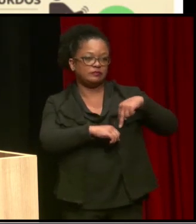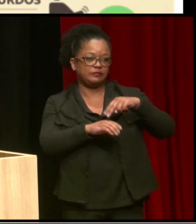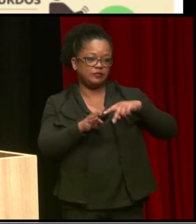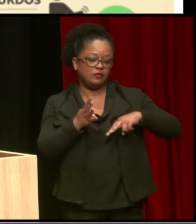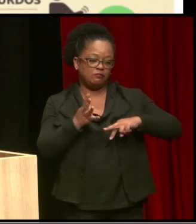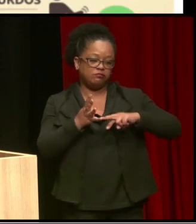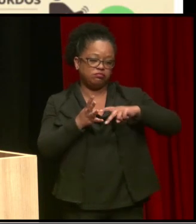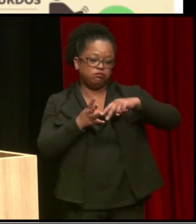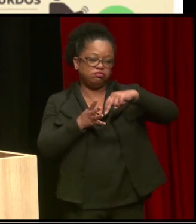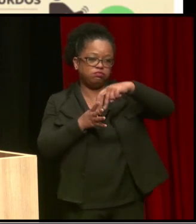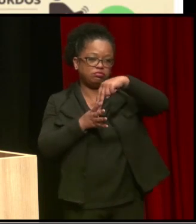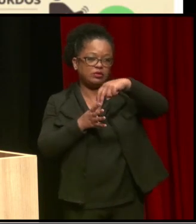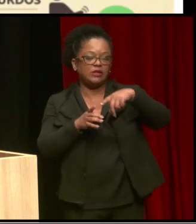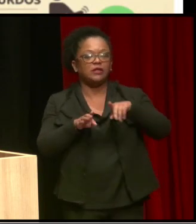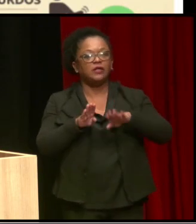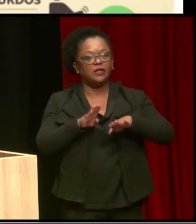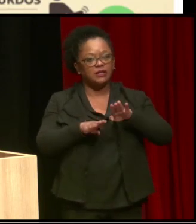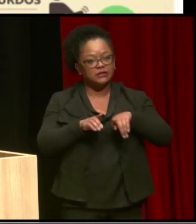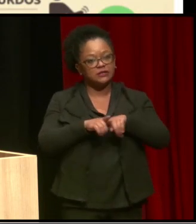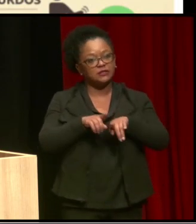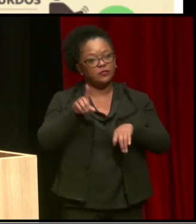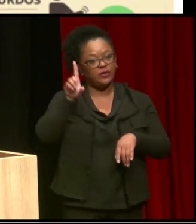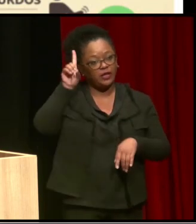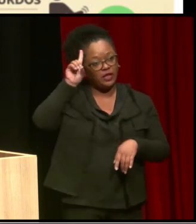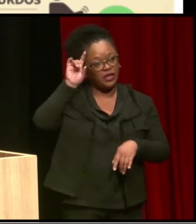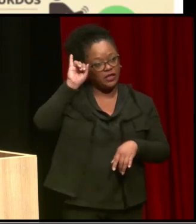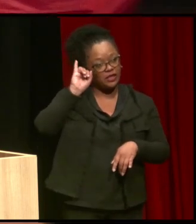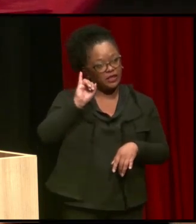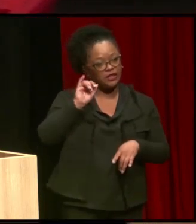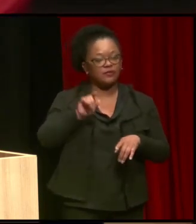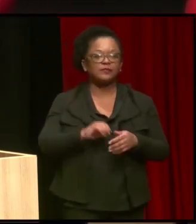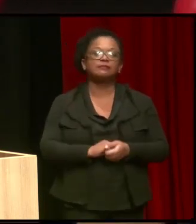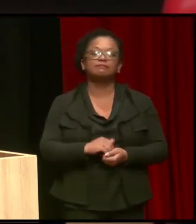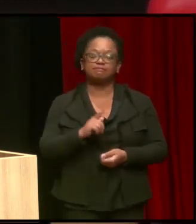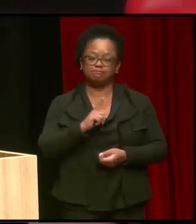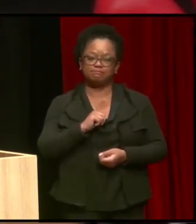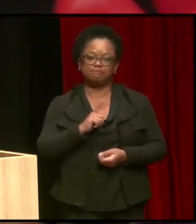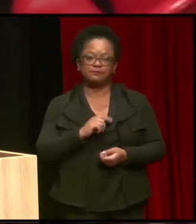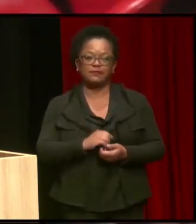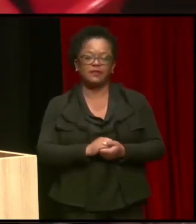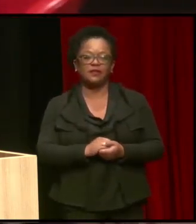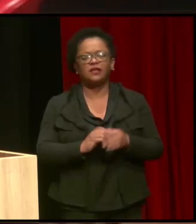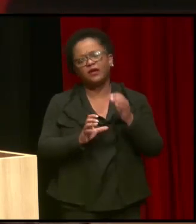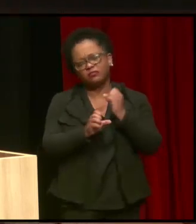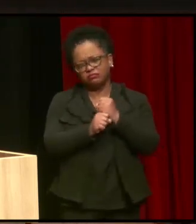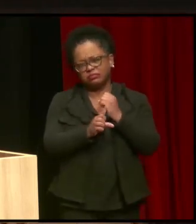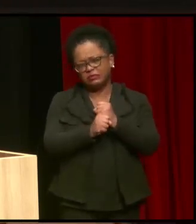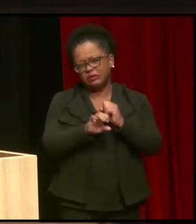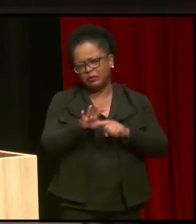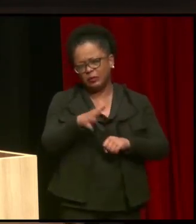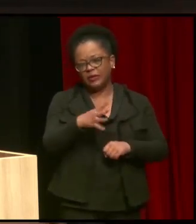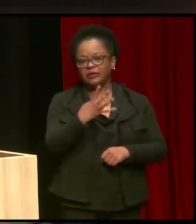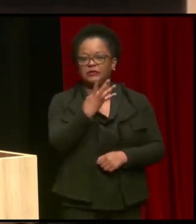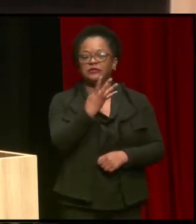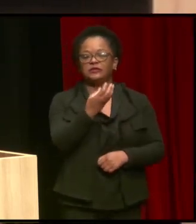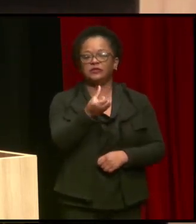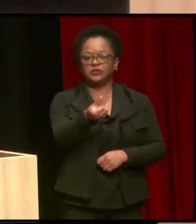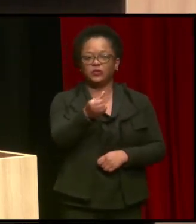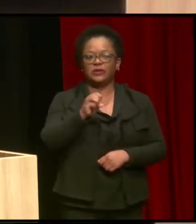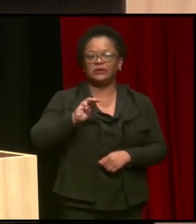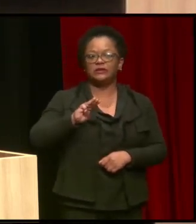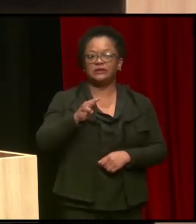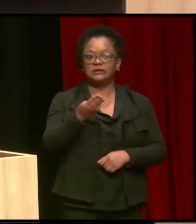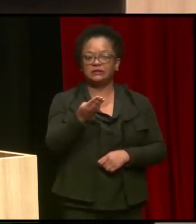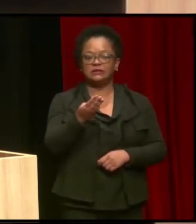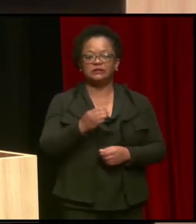ou possuir uma deficiência mental ou intelectual. Então, gente, vamos ficar com o número de 46 milhões, é um